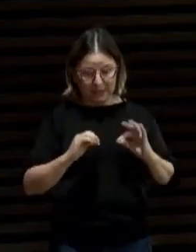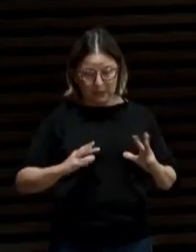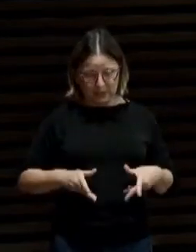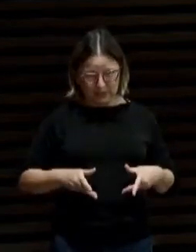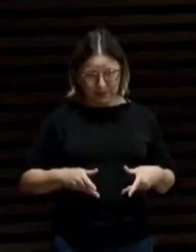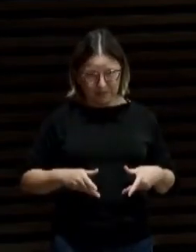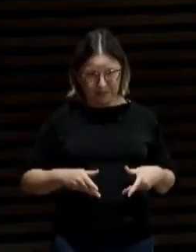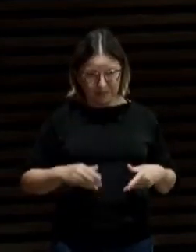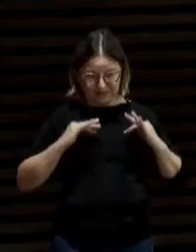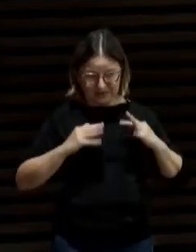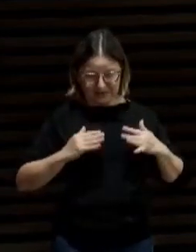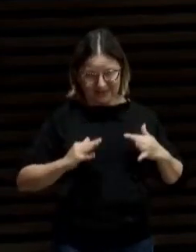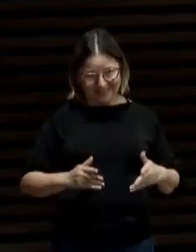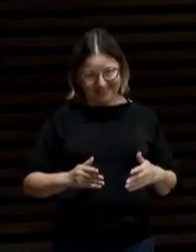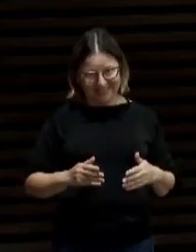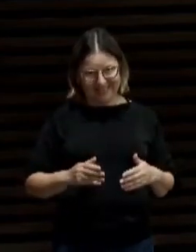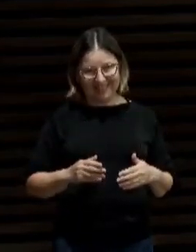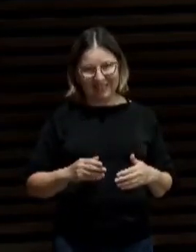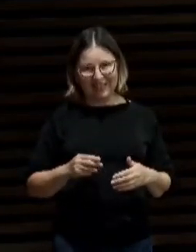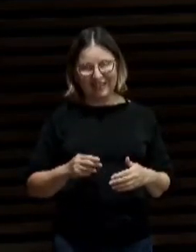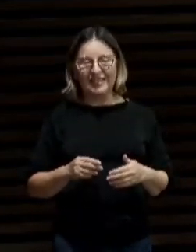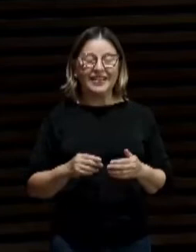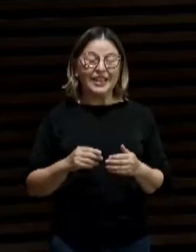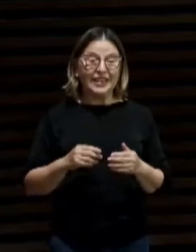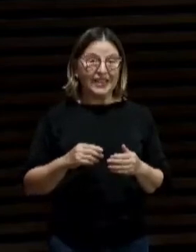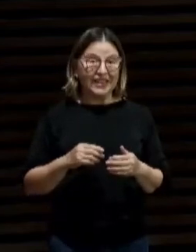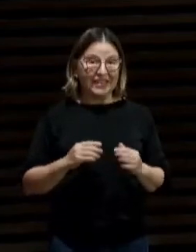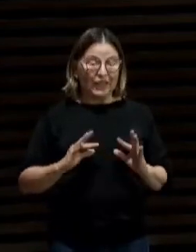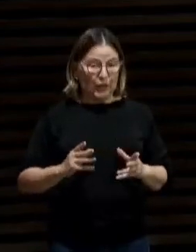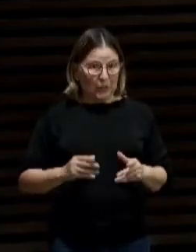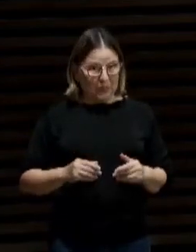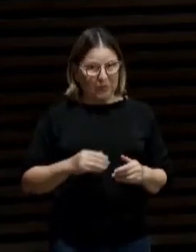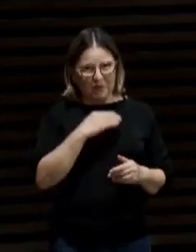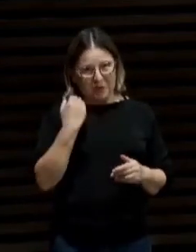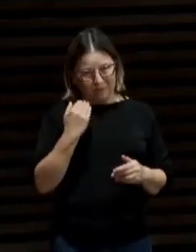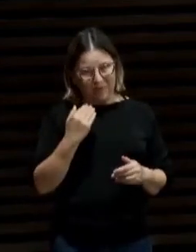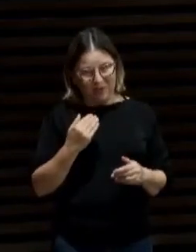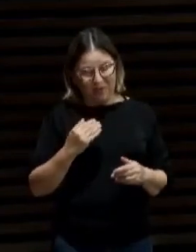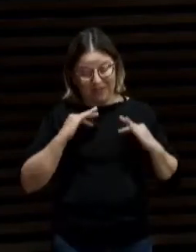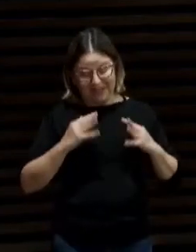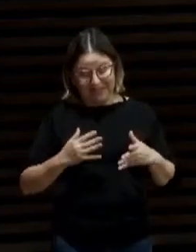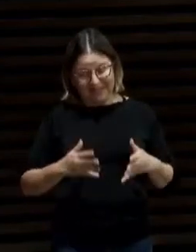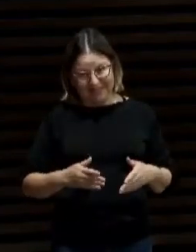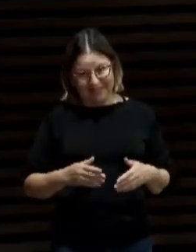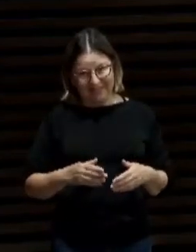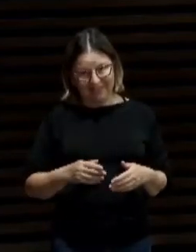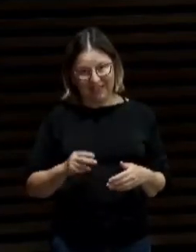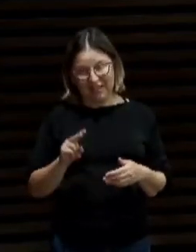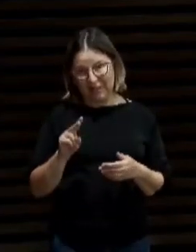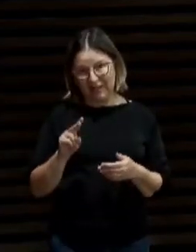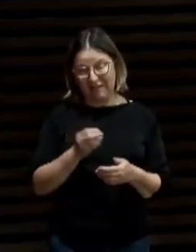se revista de incorruptibilidade, e que o corpo mortal se revista da imortalidade. E quando esse corpo corruptível